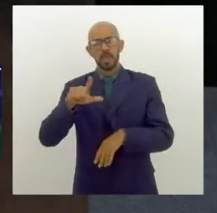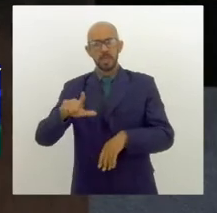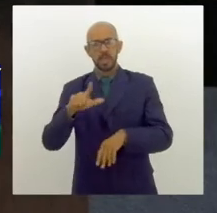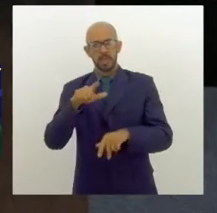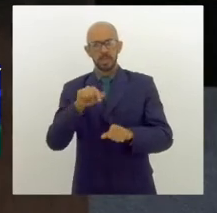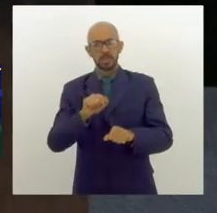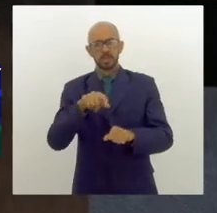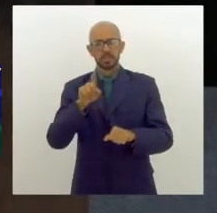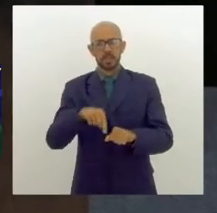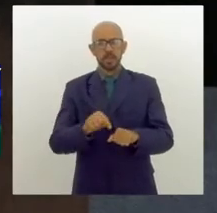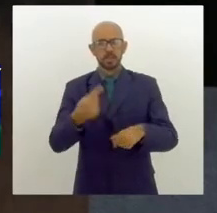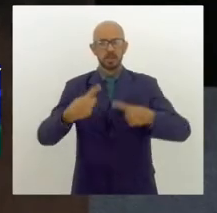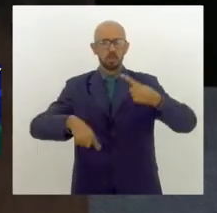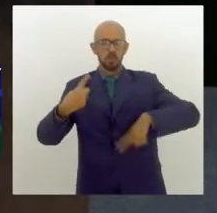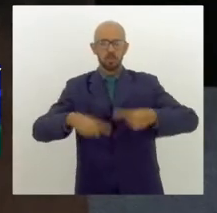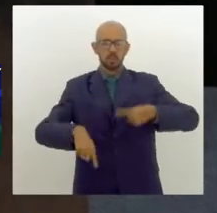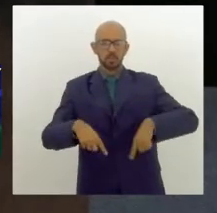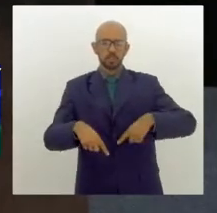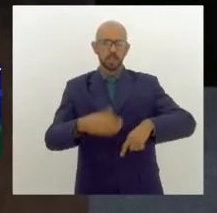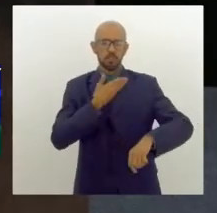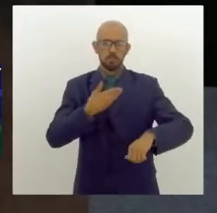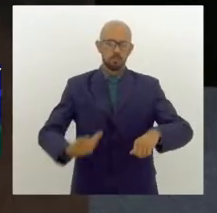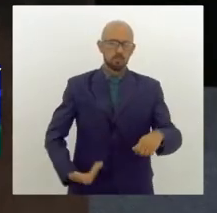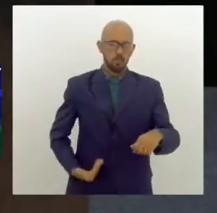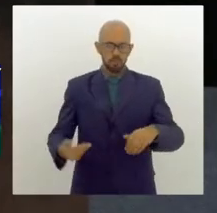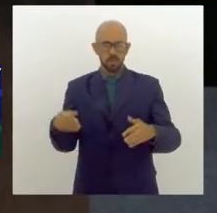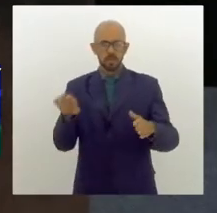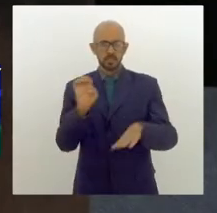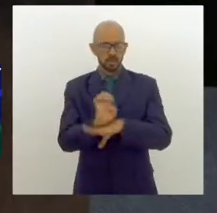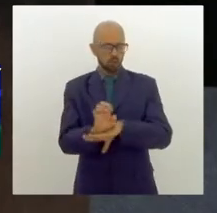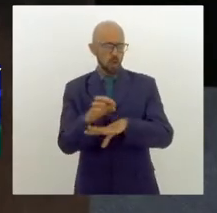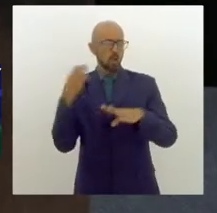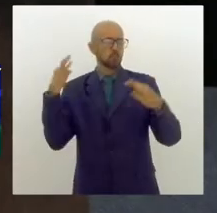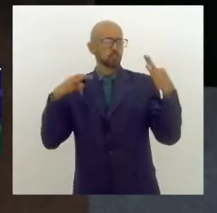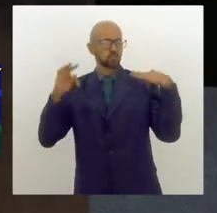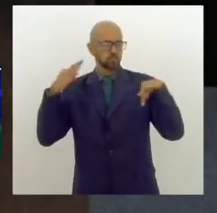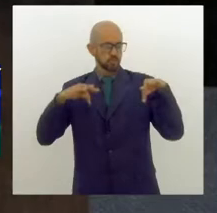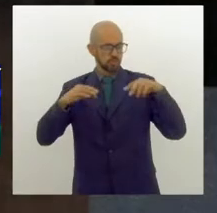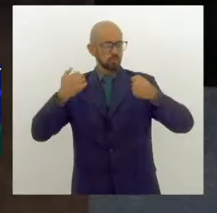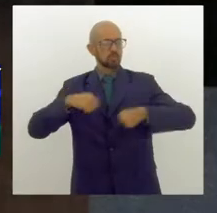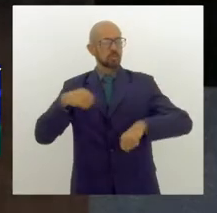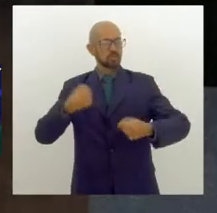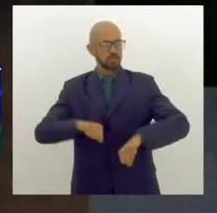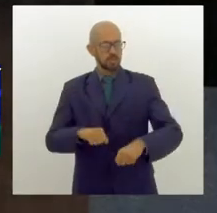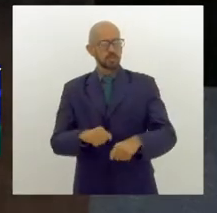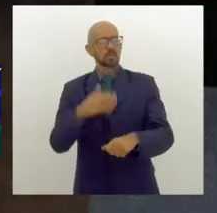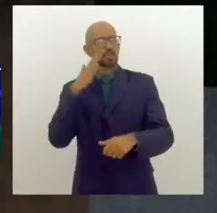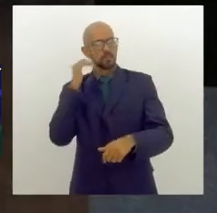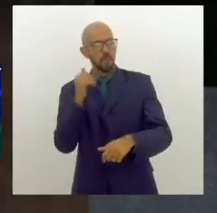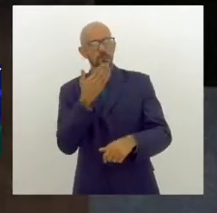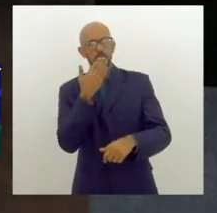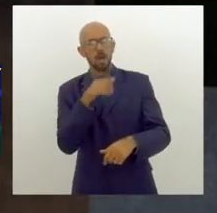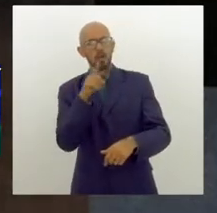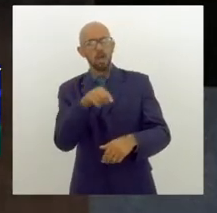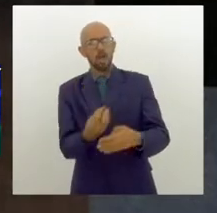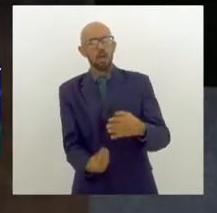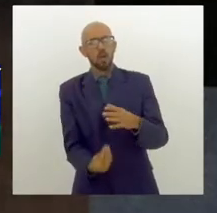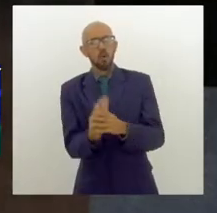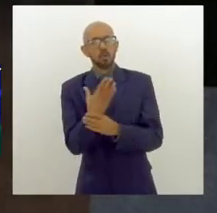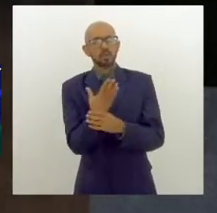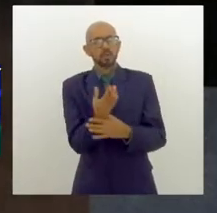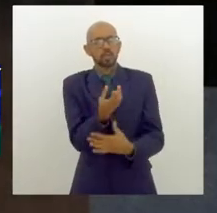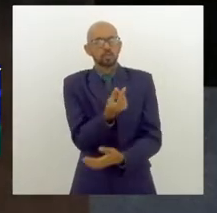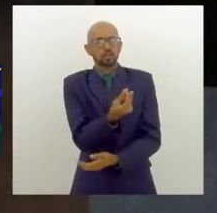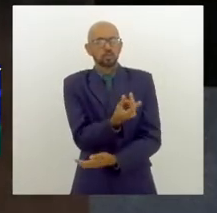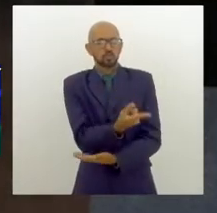da política pública estadual de turismo precisa contemplar fontes de recursos para que haja um